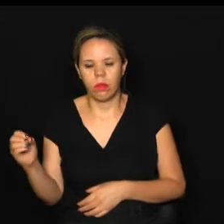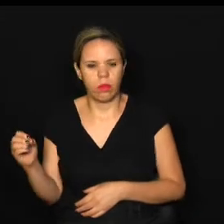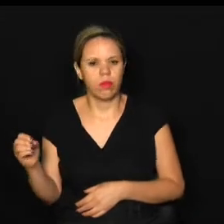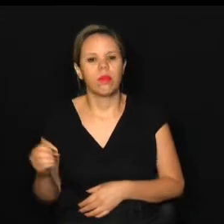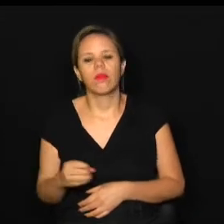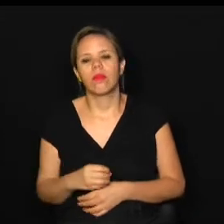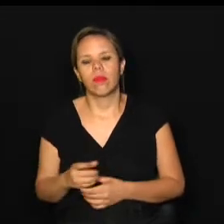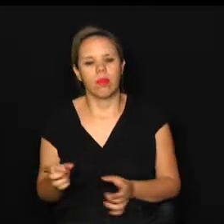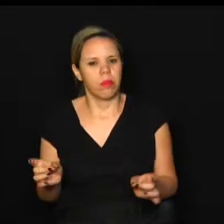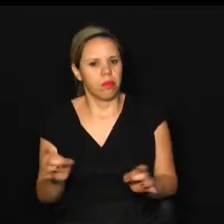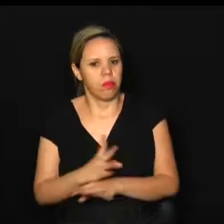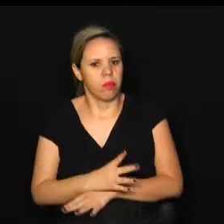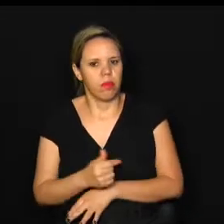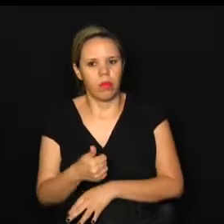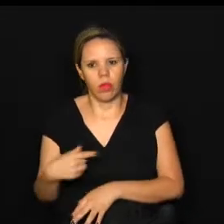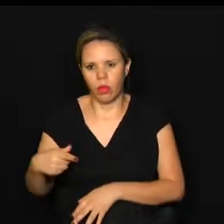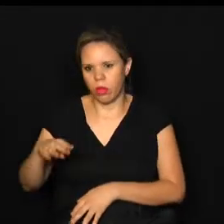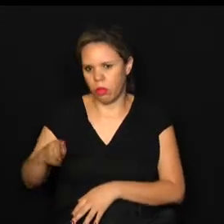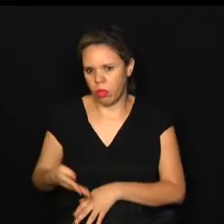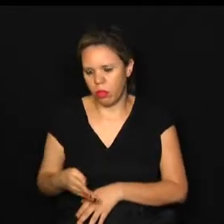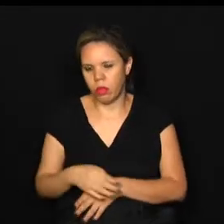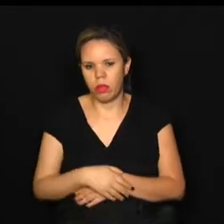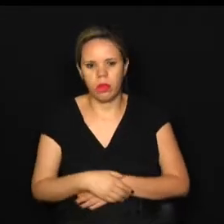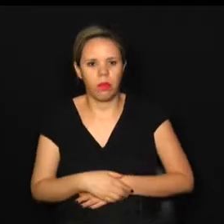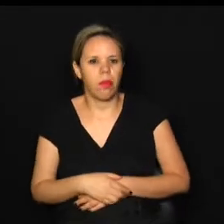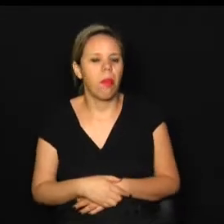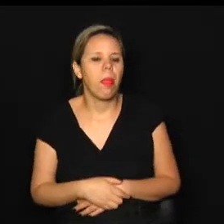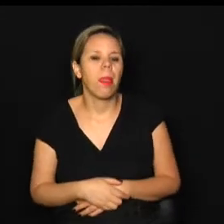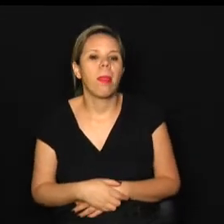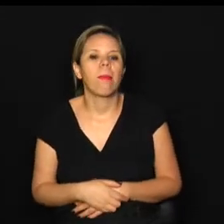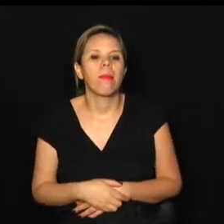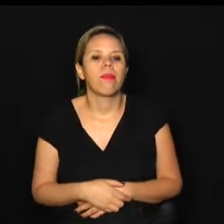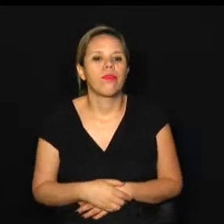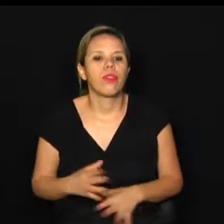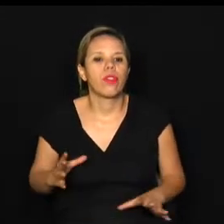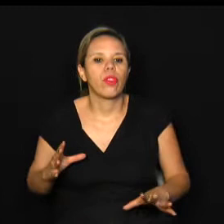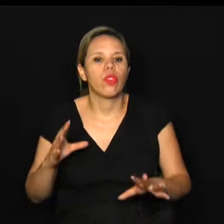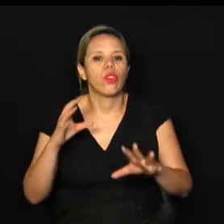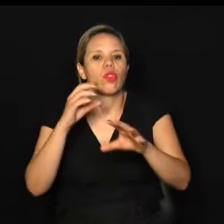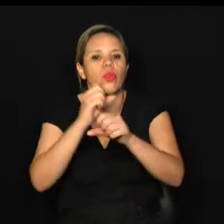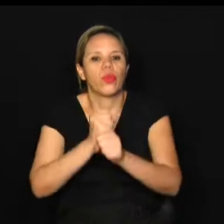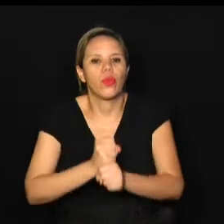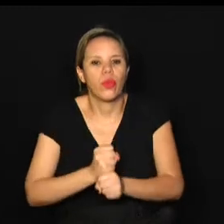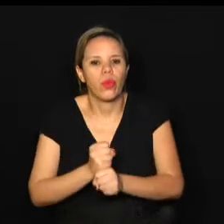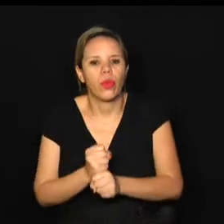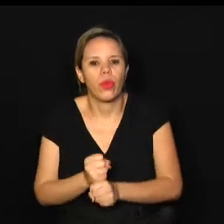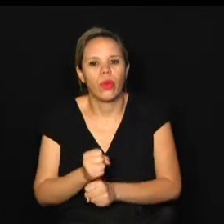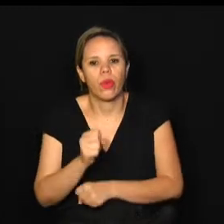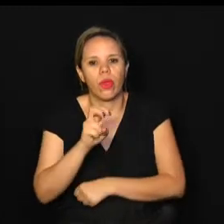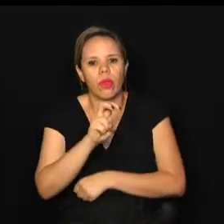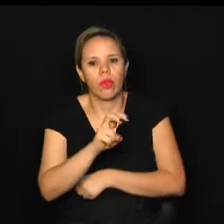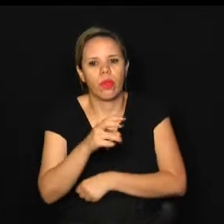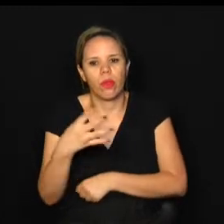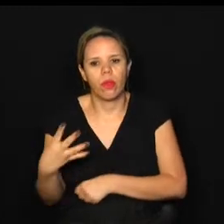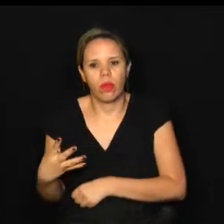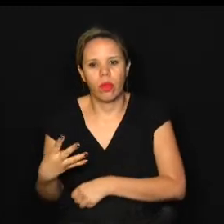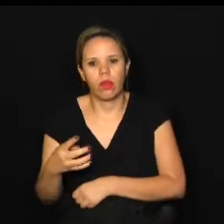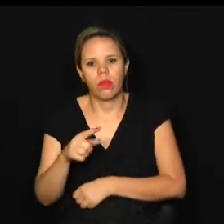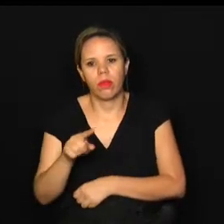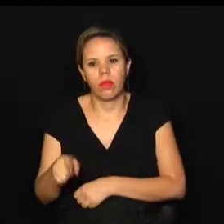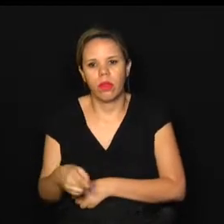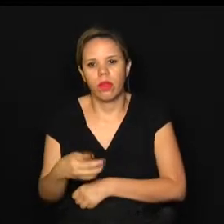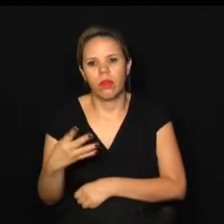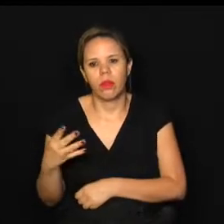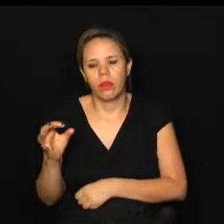milhões e 700 e pago 12 milhões e 500 mil. Então, do total orçado, 54,4% foram